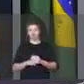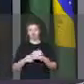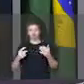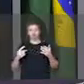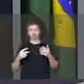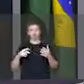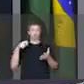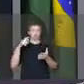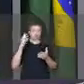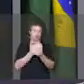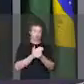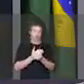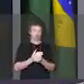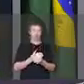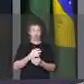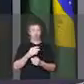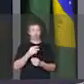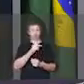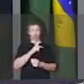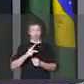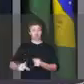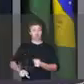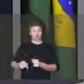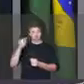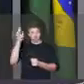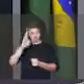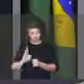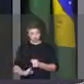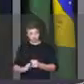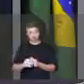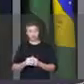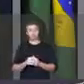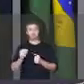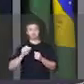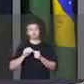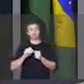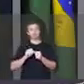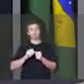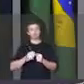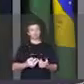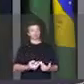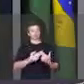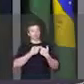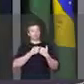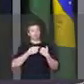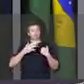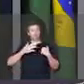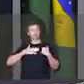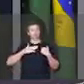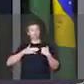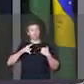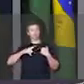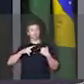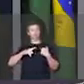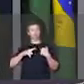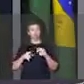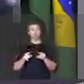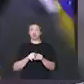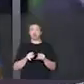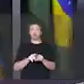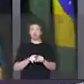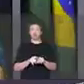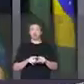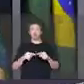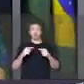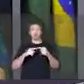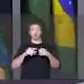penal, o presidente da República fez valer a sua prerrogativa também